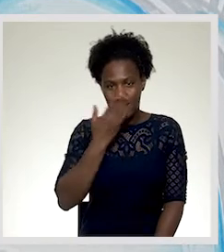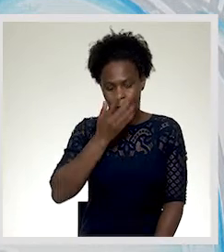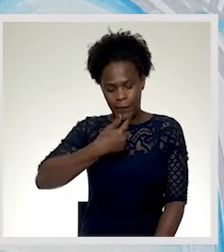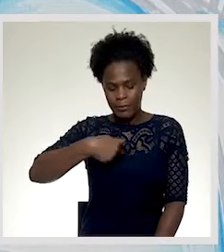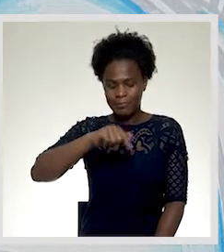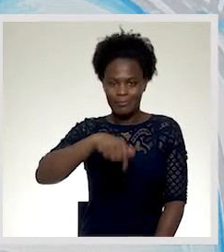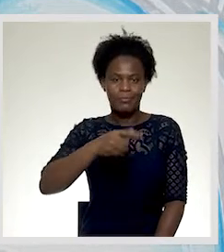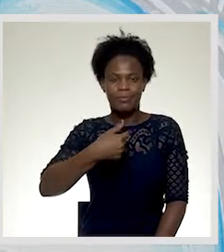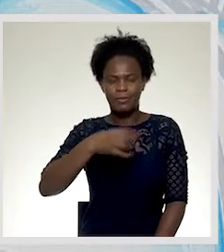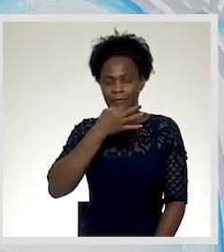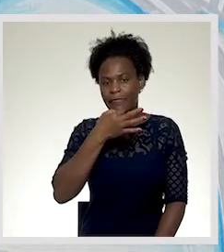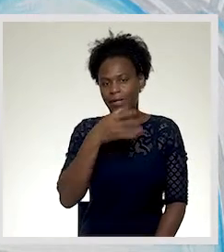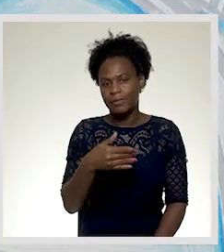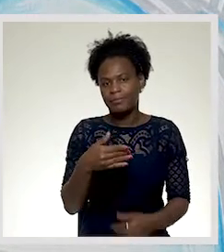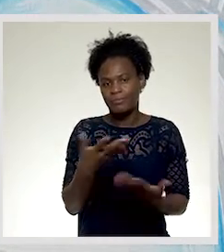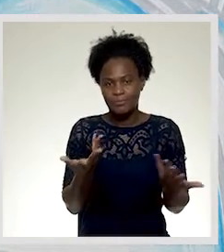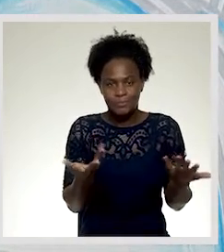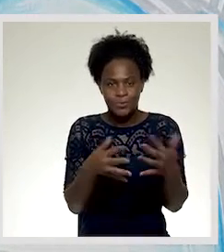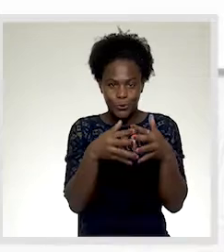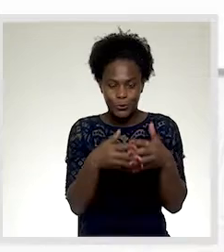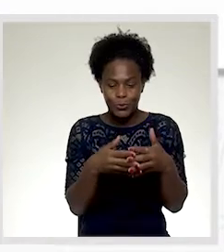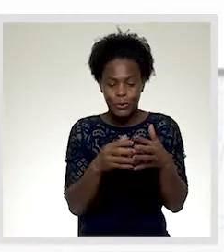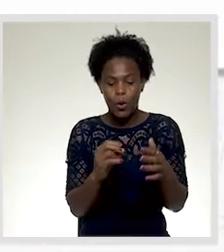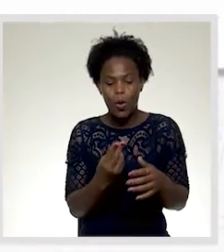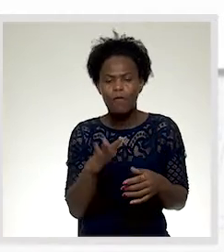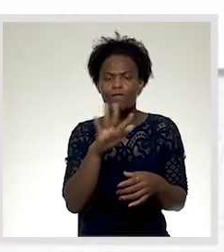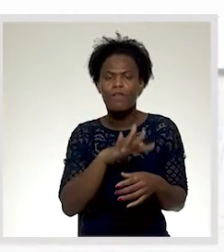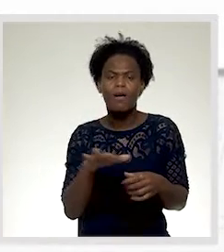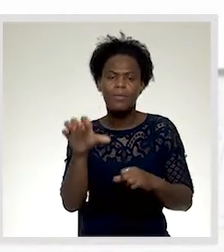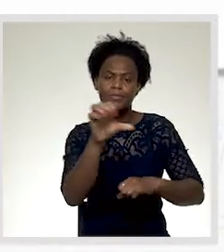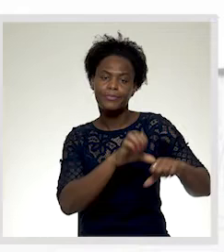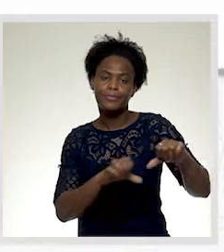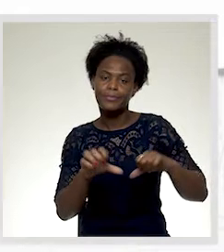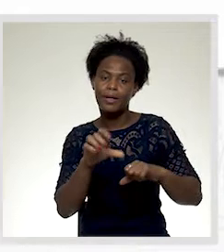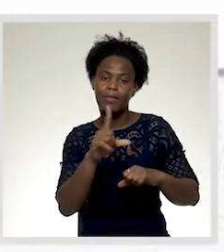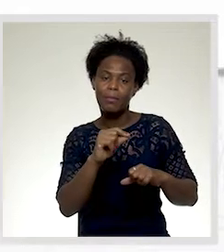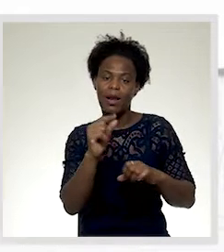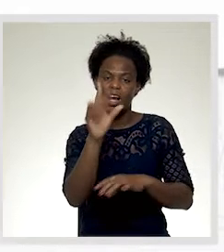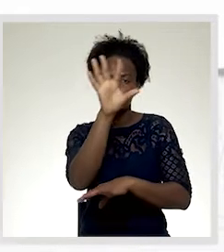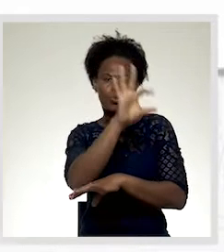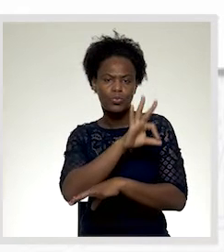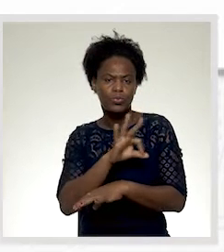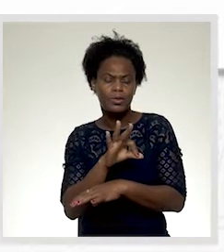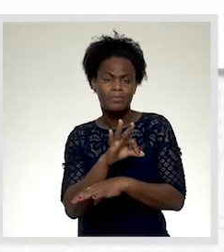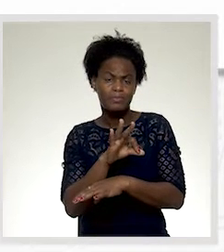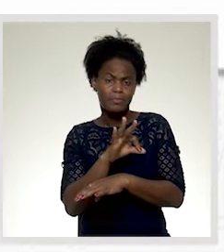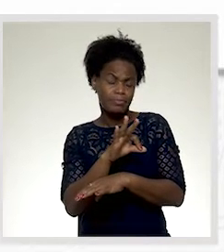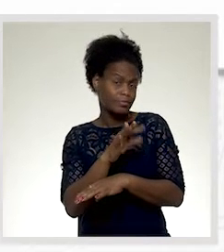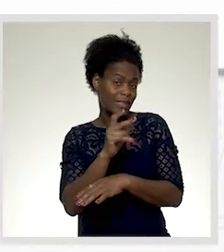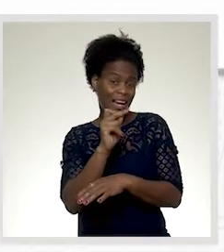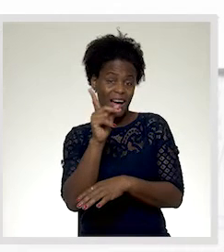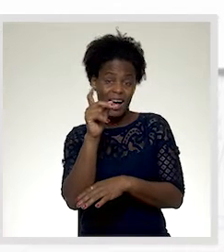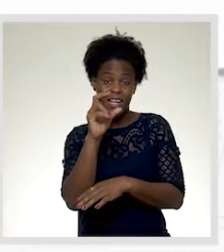Para a nossa aula de hoje, iremos falar sobre a estrutura ou a natureza química e arquitetura